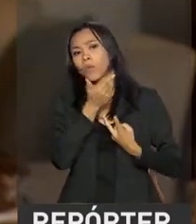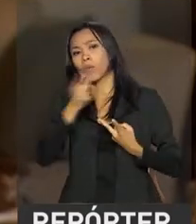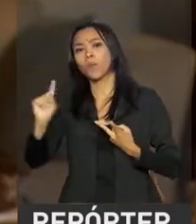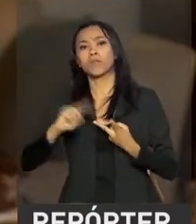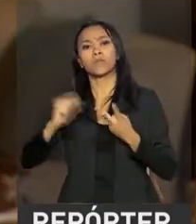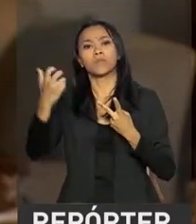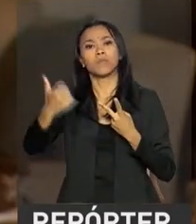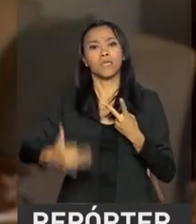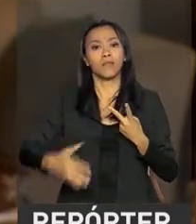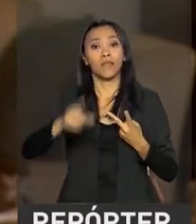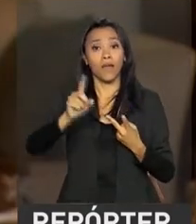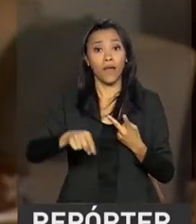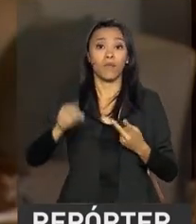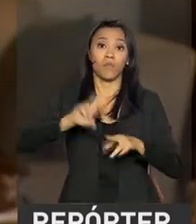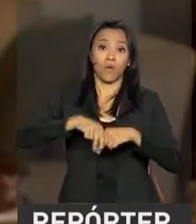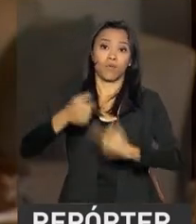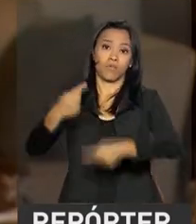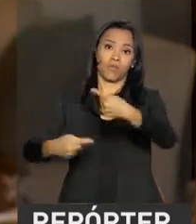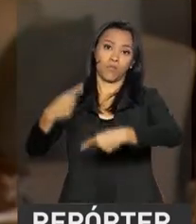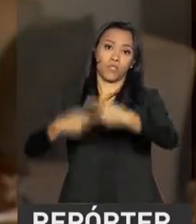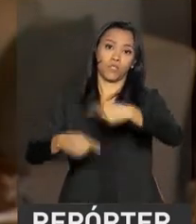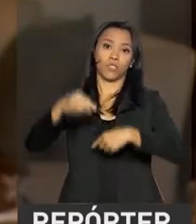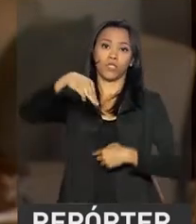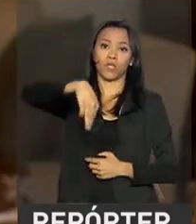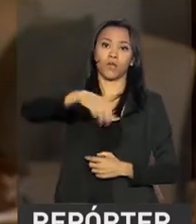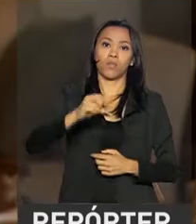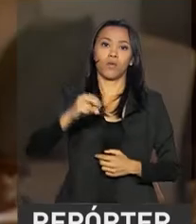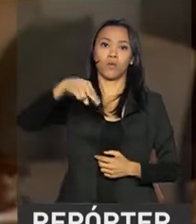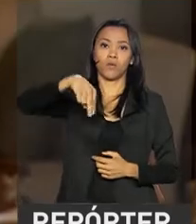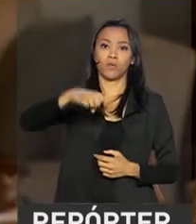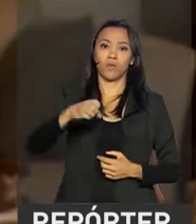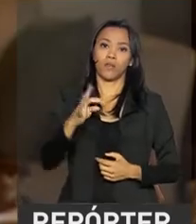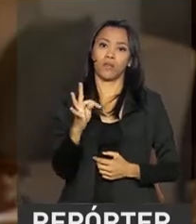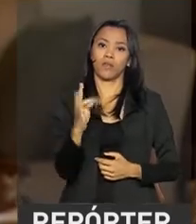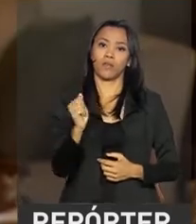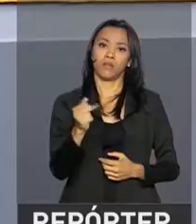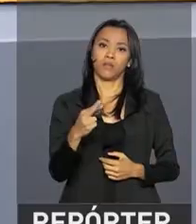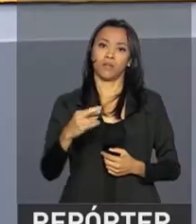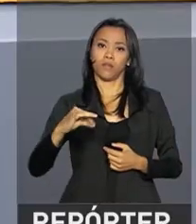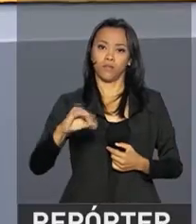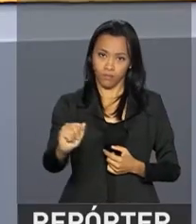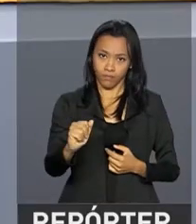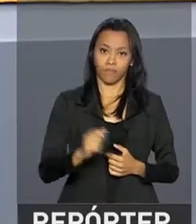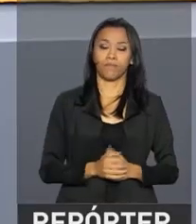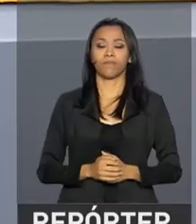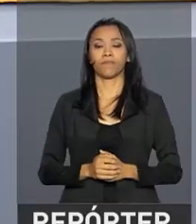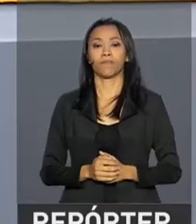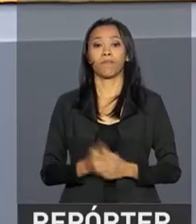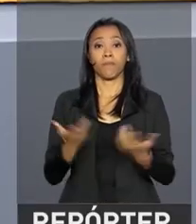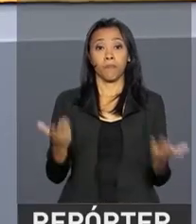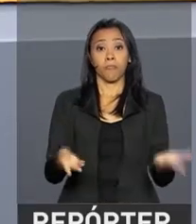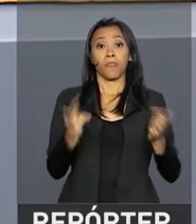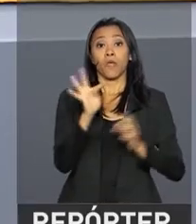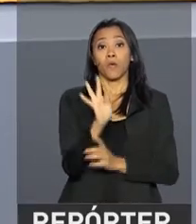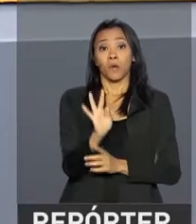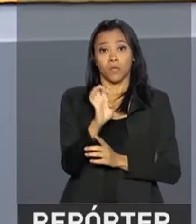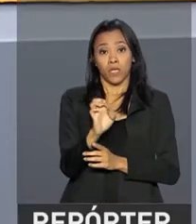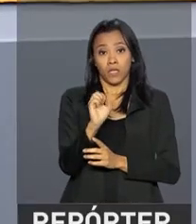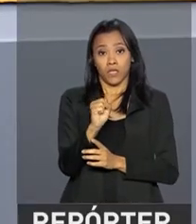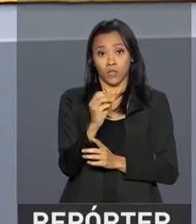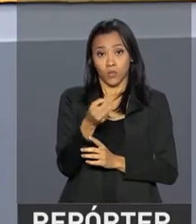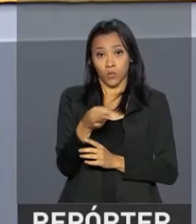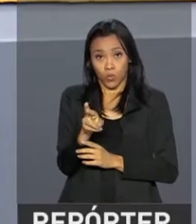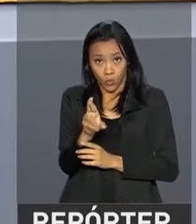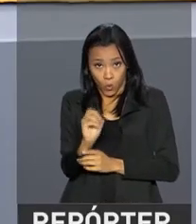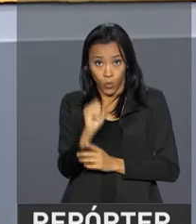foi a condução da política monetária de fato uma condição magistral o tesouro nacional divulgou hoje o